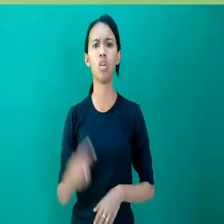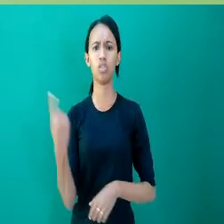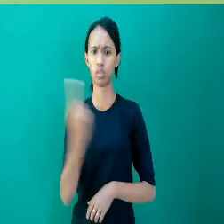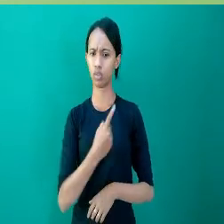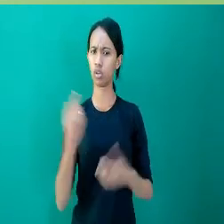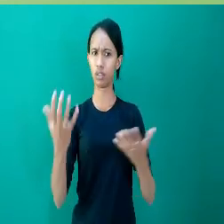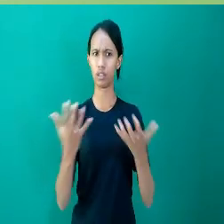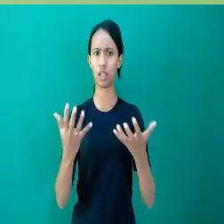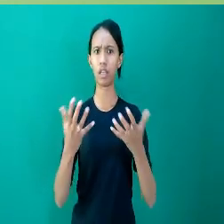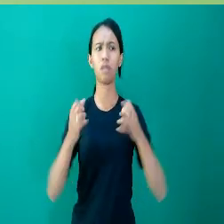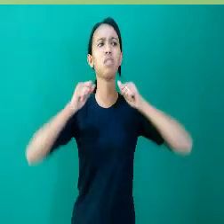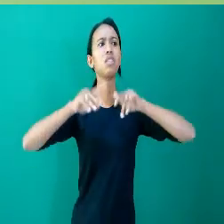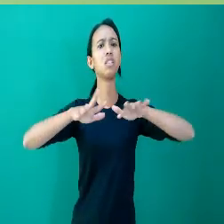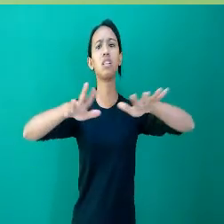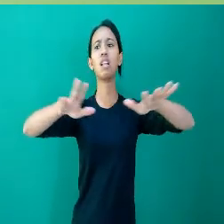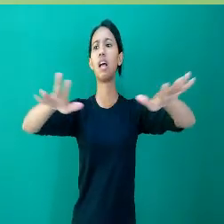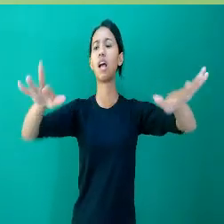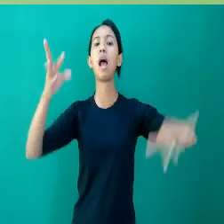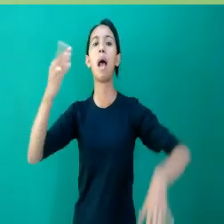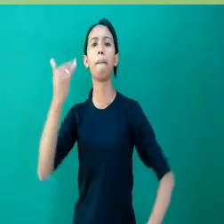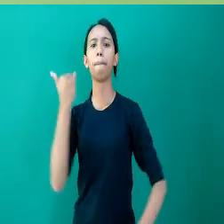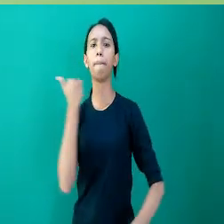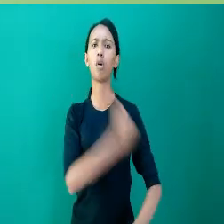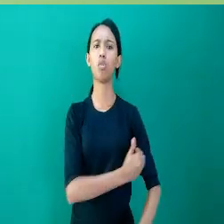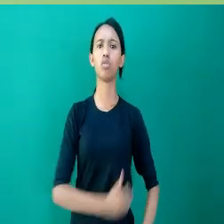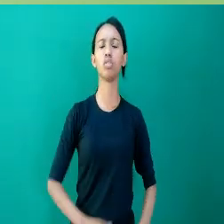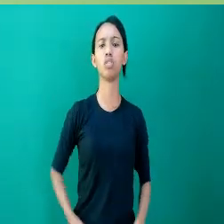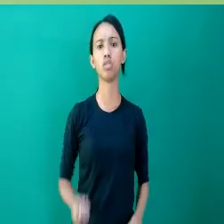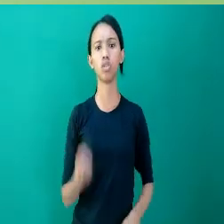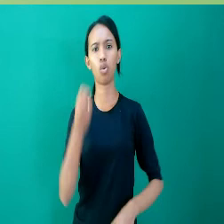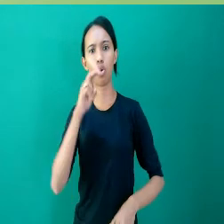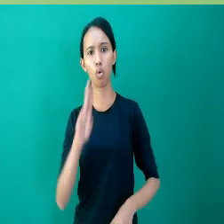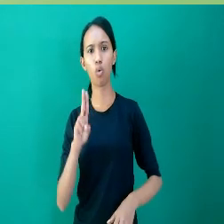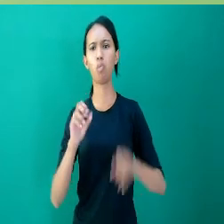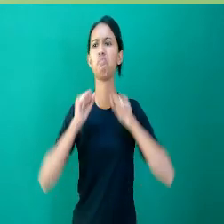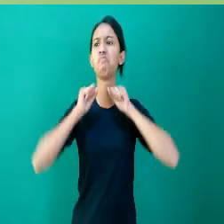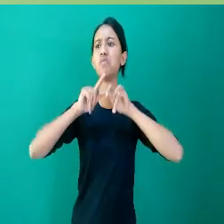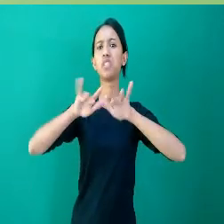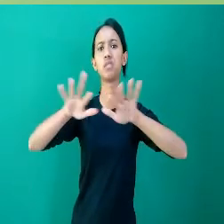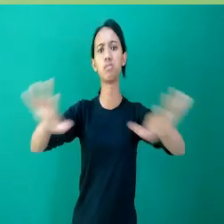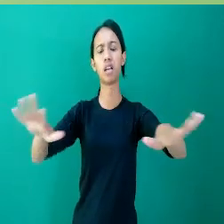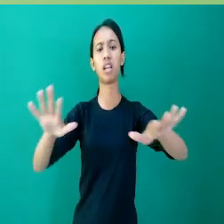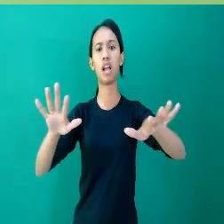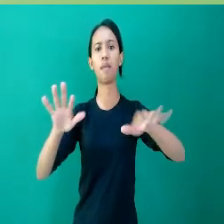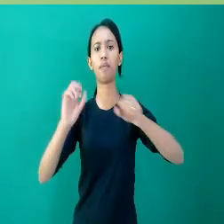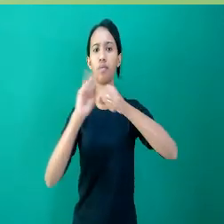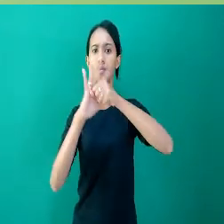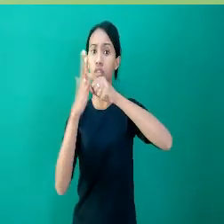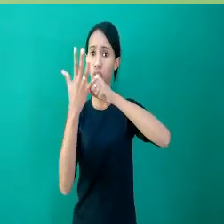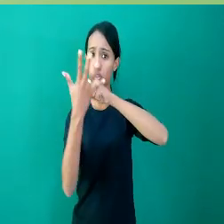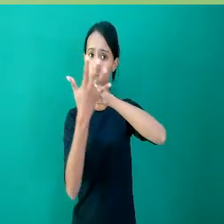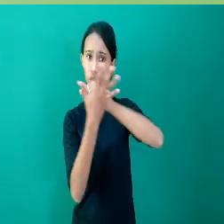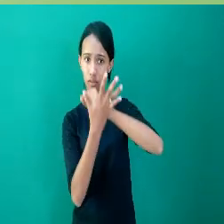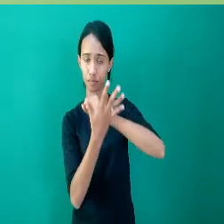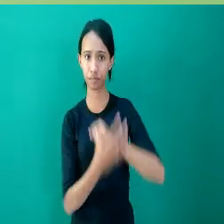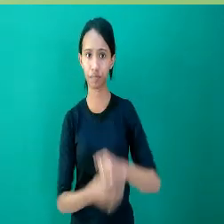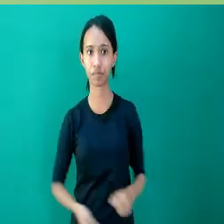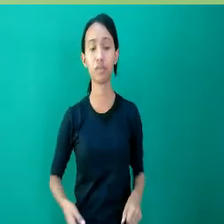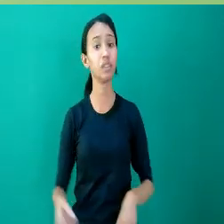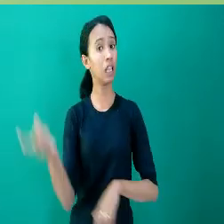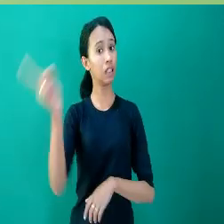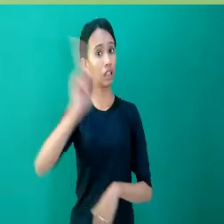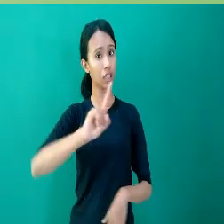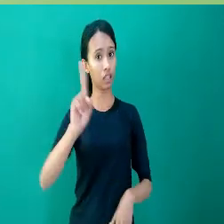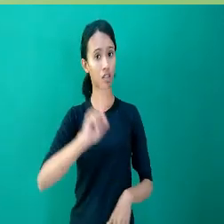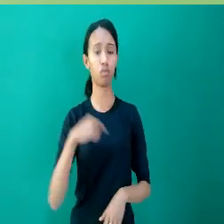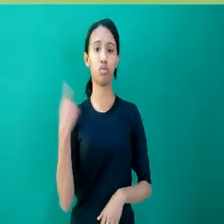morte, que disseminam o vírus, que dizem que isso não é nenhum problema, que